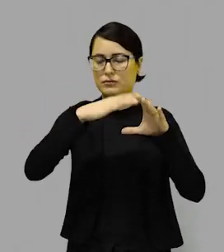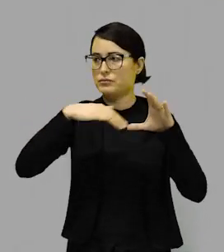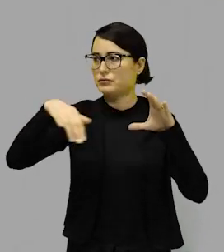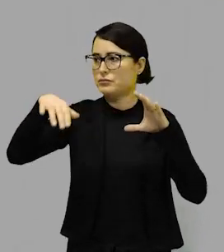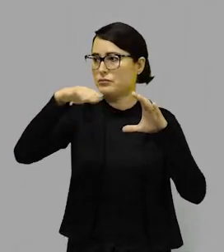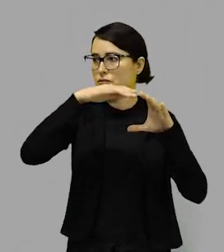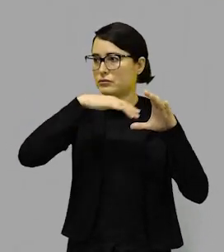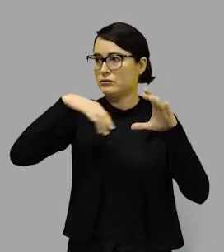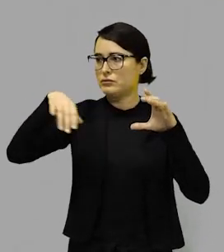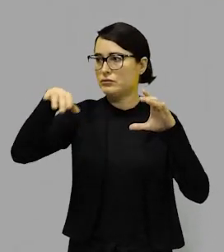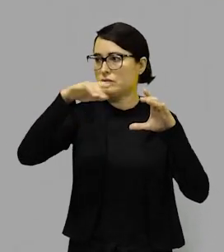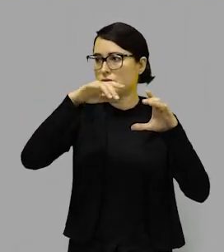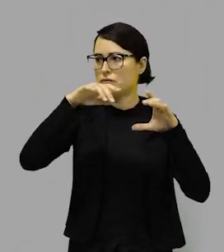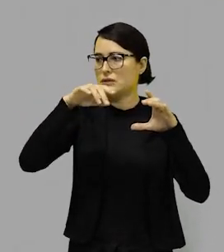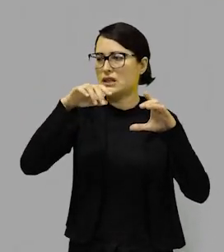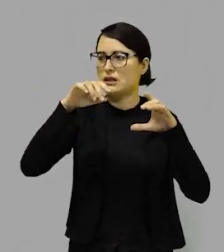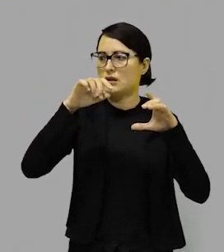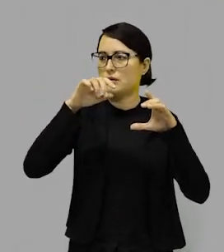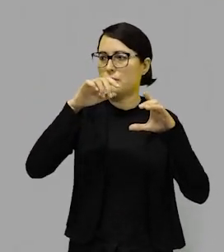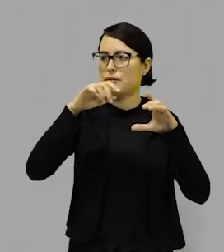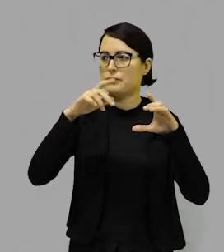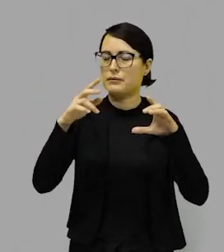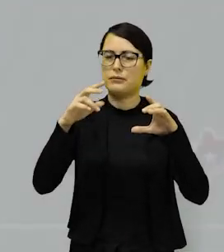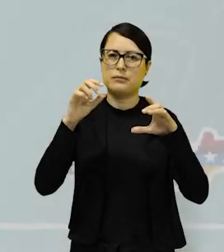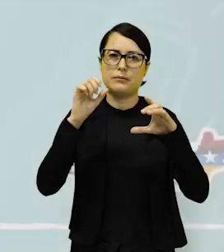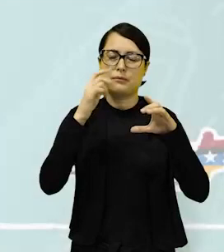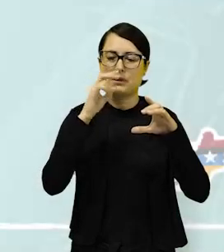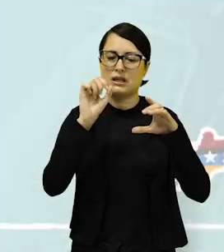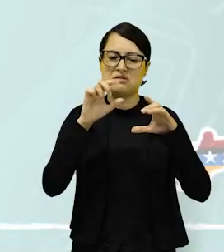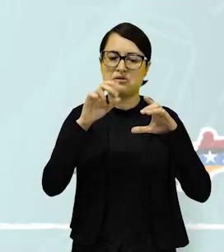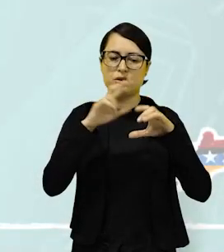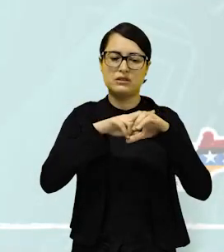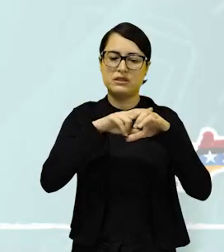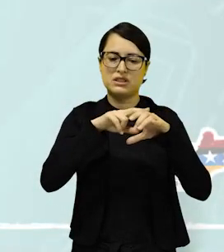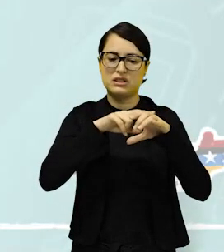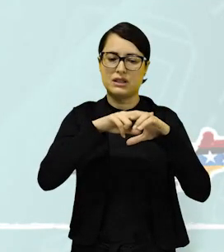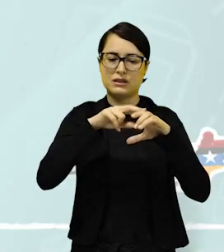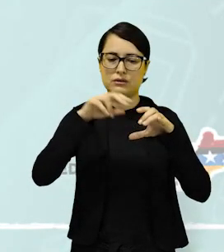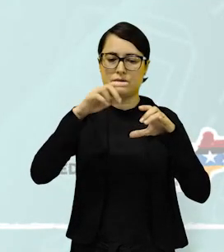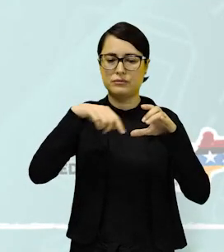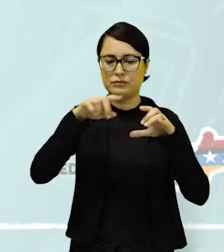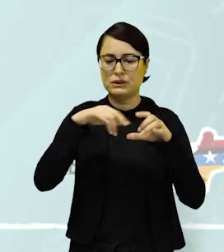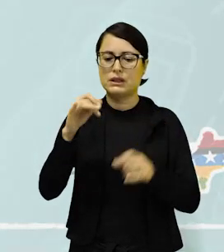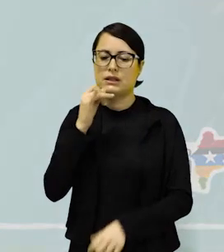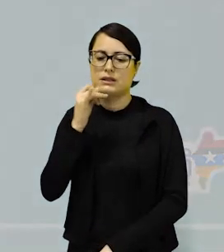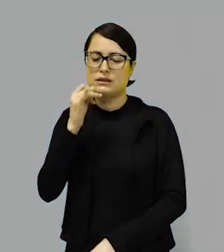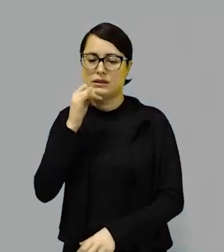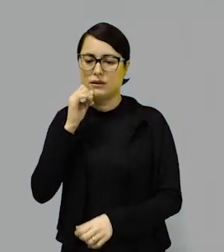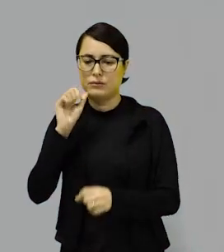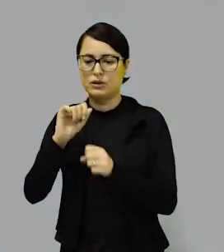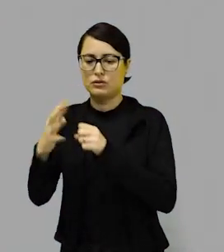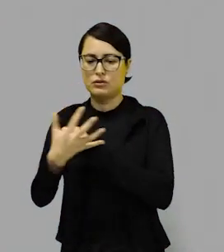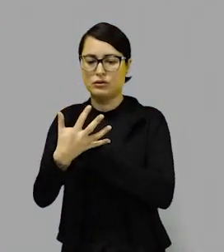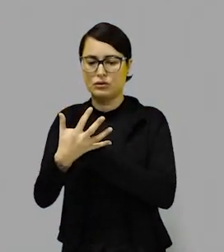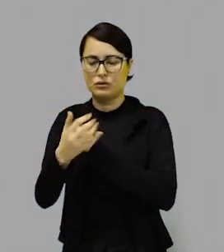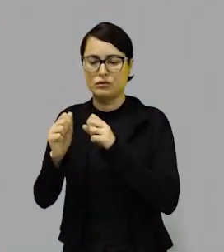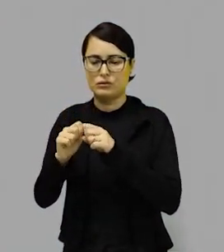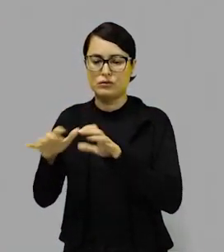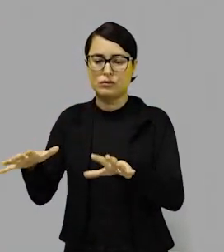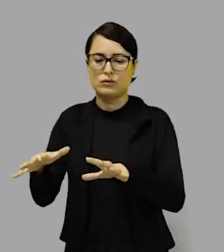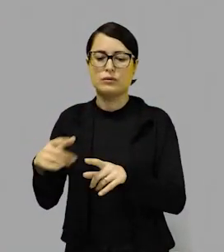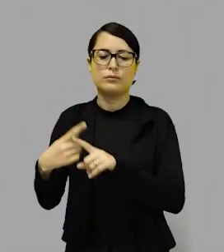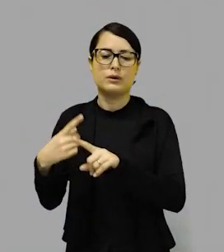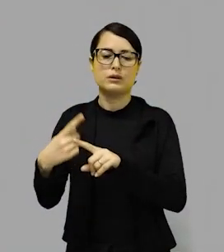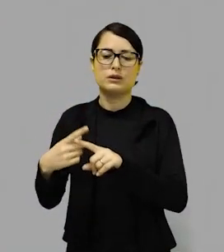cor, tipo um azul esverdeado, ok? E o exemplo também do novo coronavírus, né? Por que é